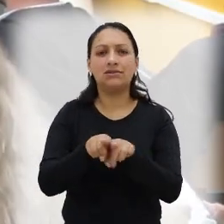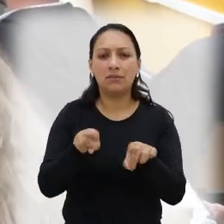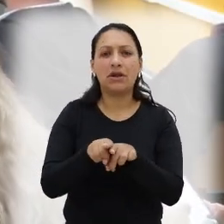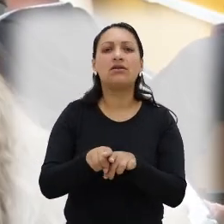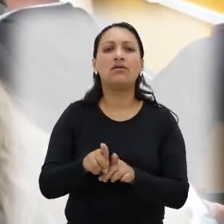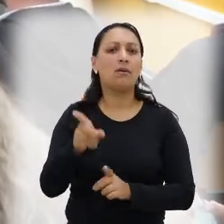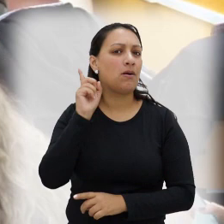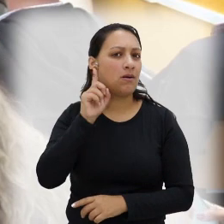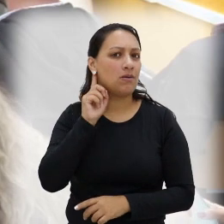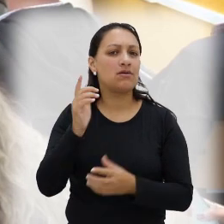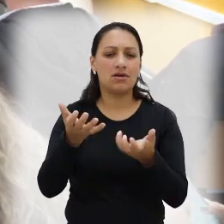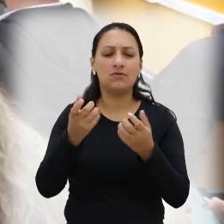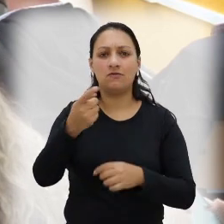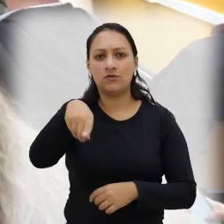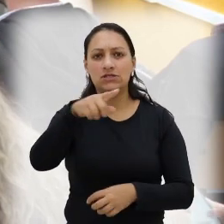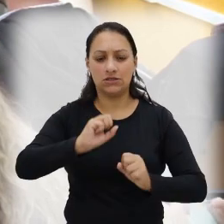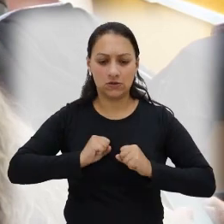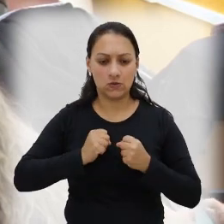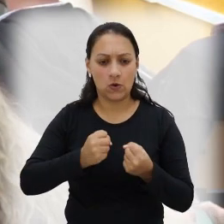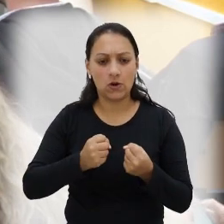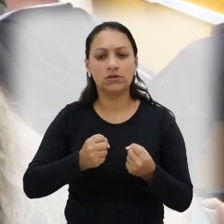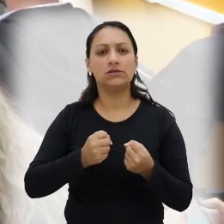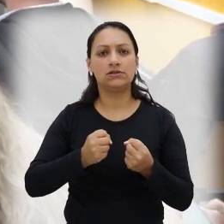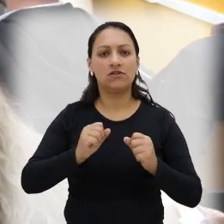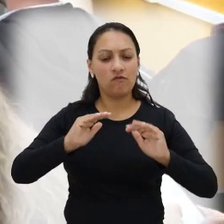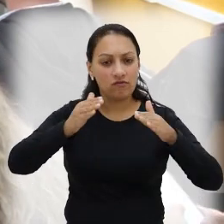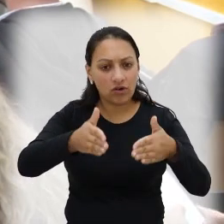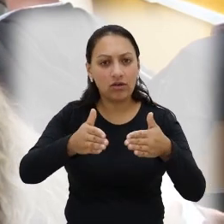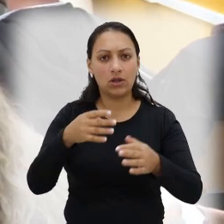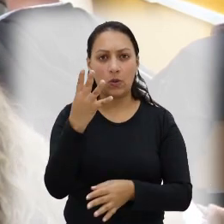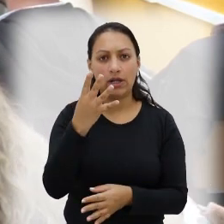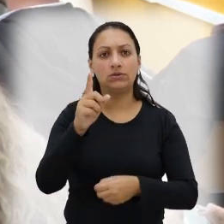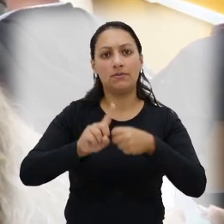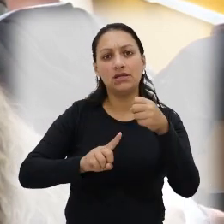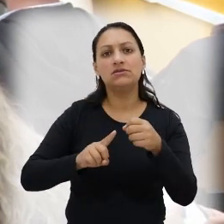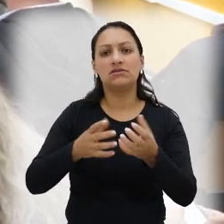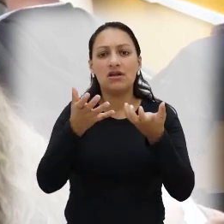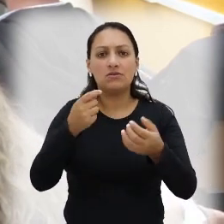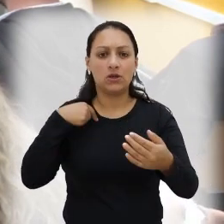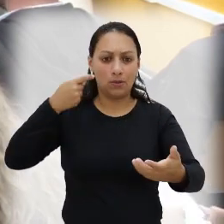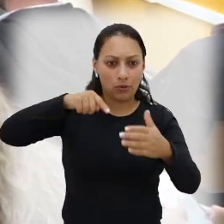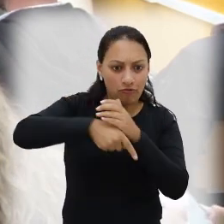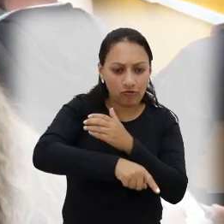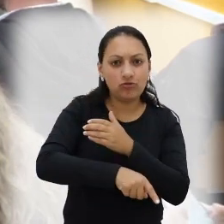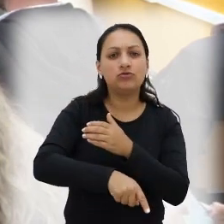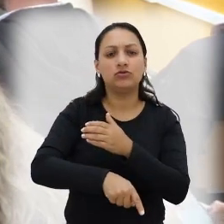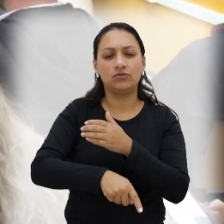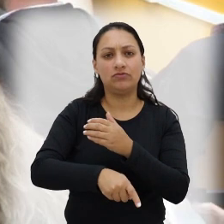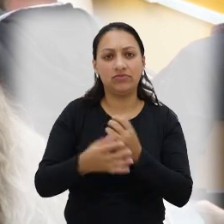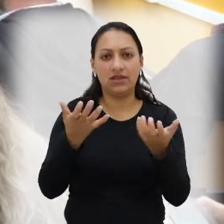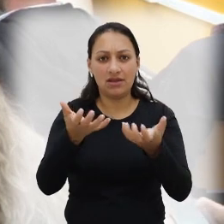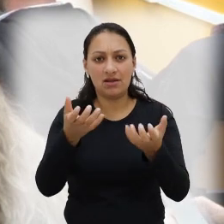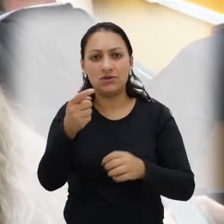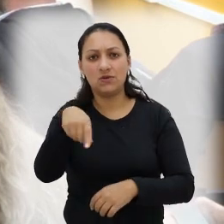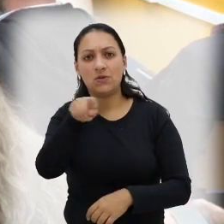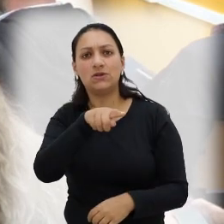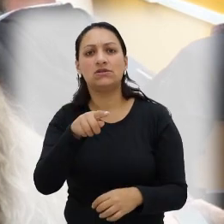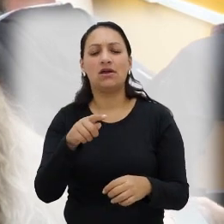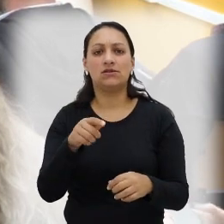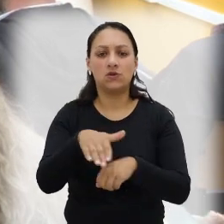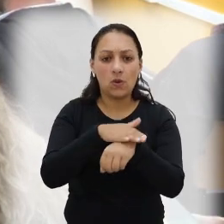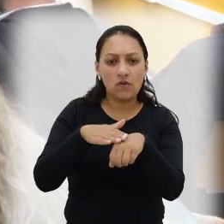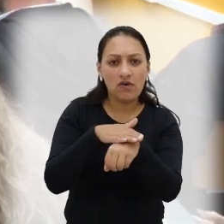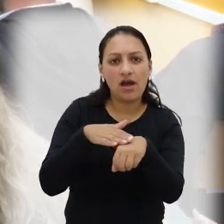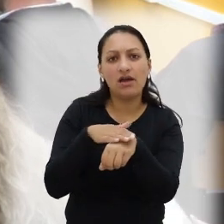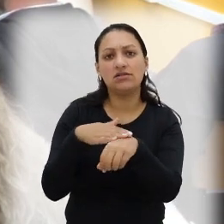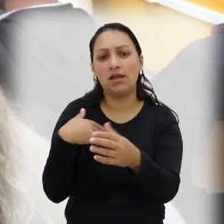Nós queremos que vocês se dediquem ao longo de 4 meses. Nós queremos que vocês mergulhem de cabeça ao longo dos 4 meses. Nós queremos que vocês conversem